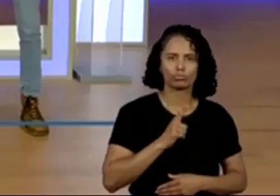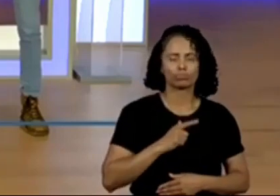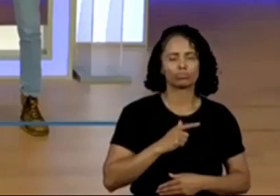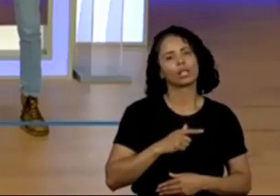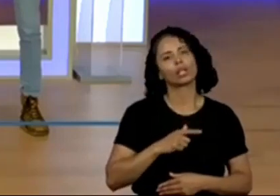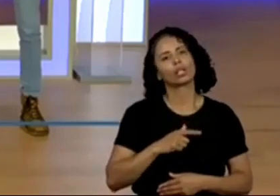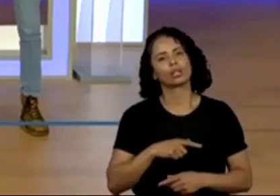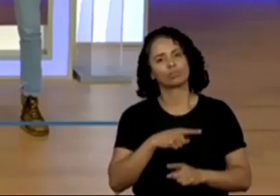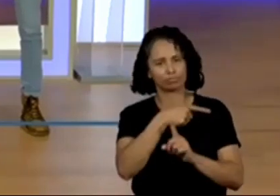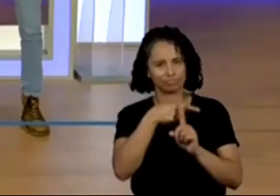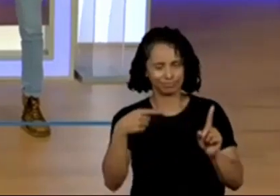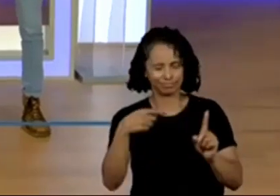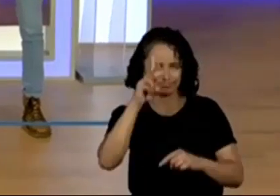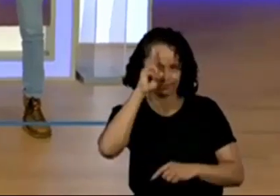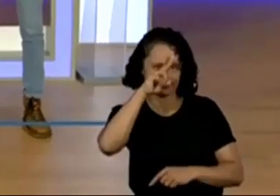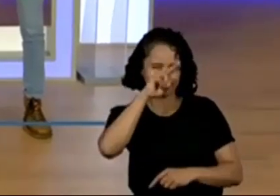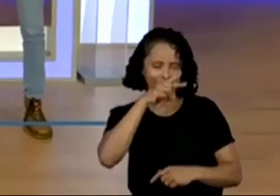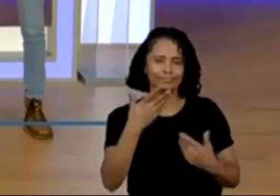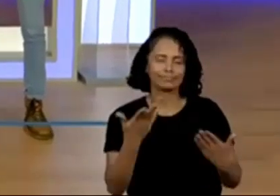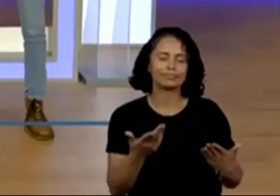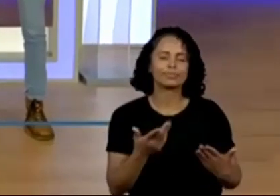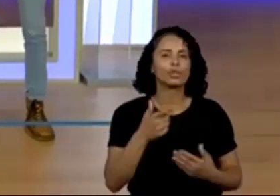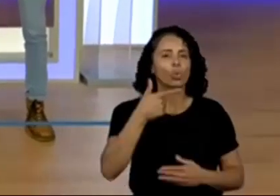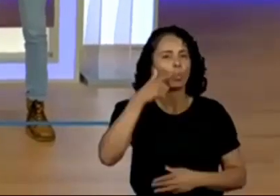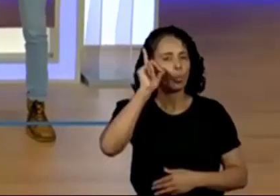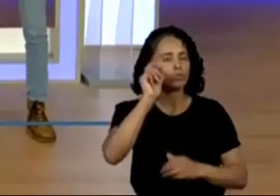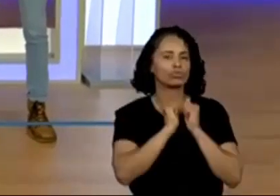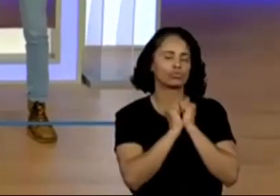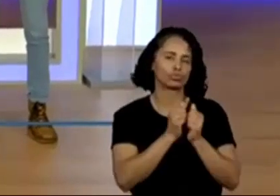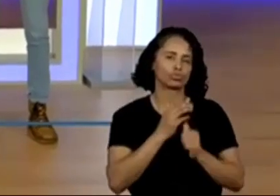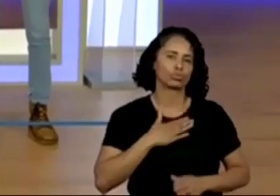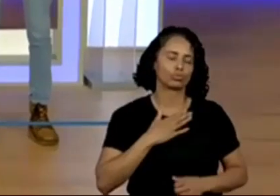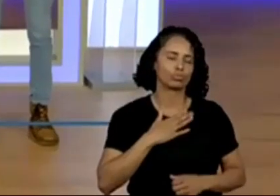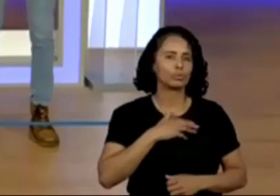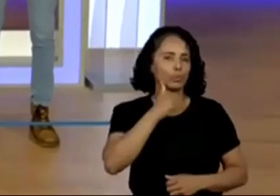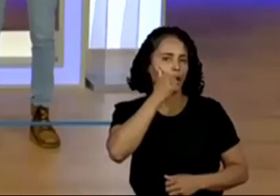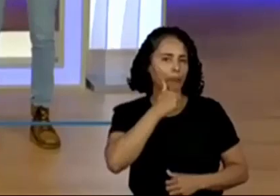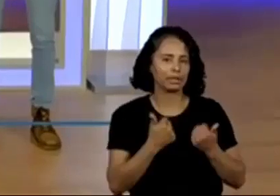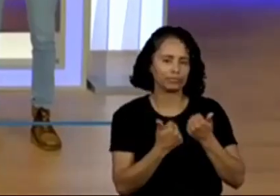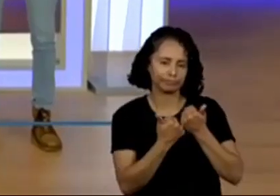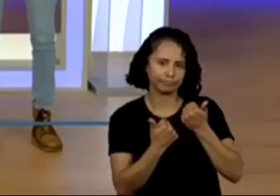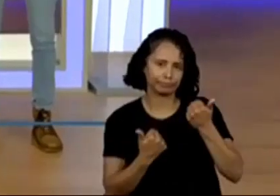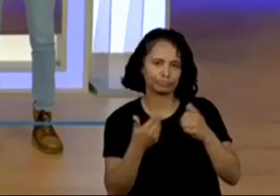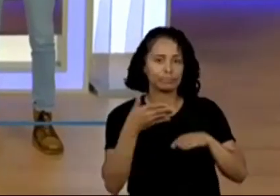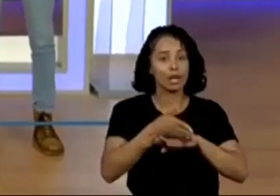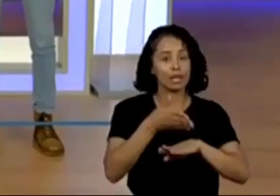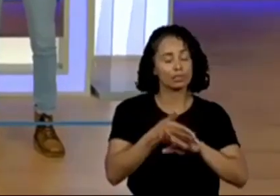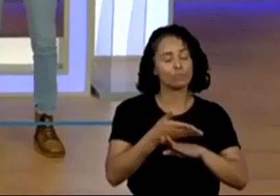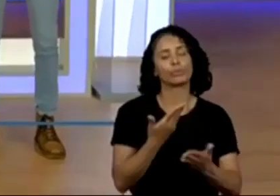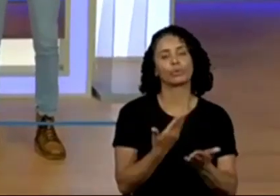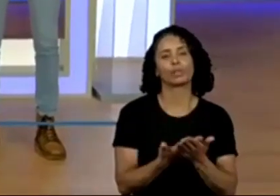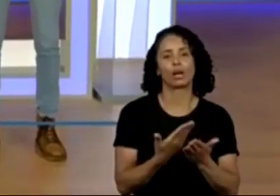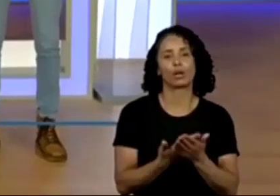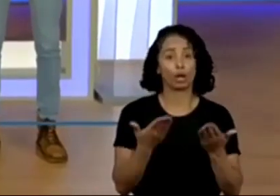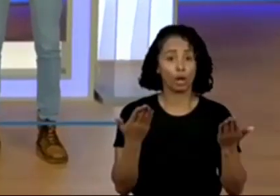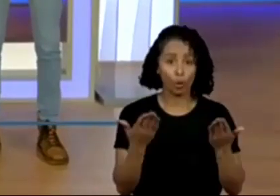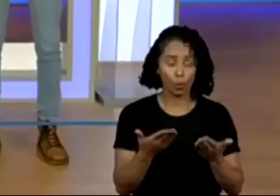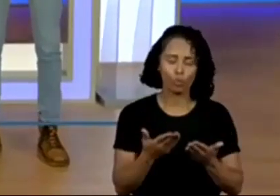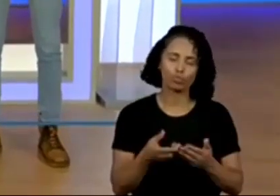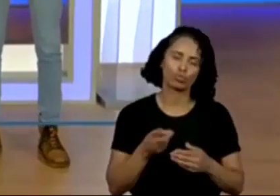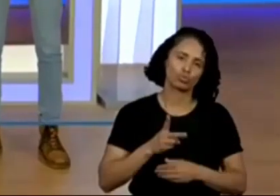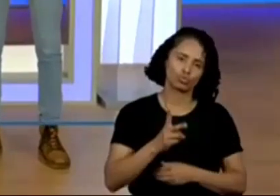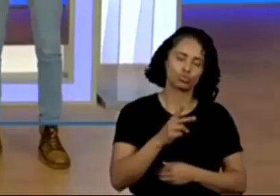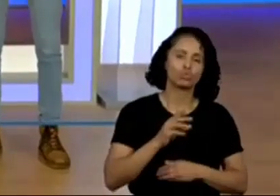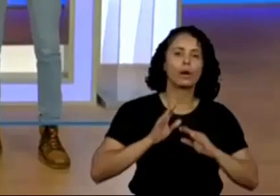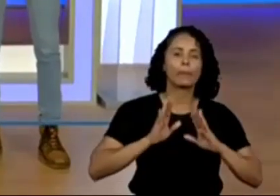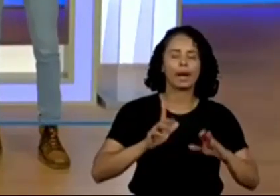pouquinho ontem. Ontem quem participou comigo foi a Vitória, né? Ela participou da sua aula também. Então, hoje nós vamos continuar a divisão, só que hoje é divisão em 3